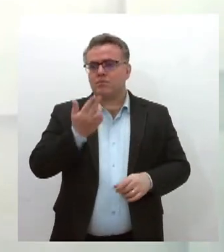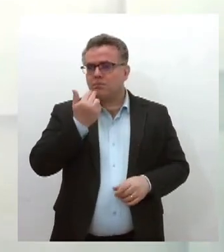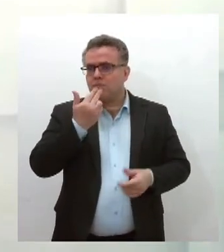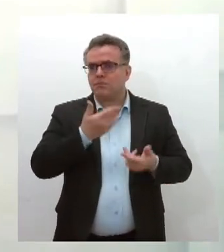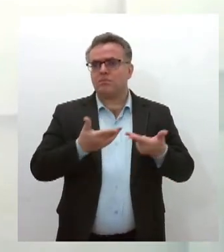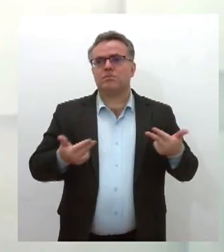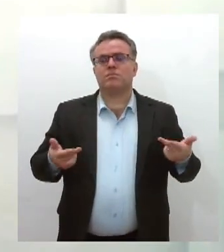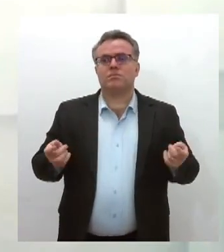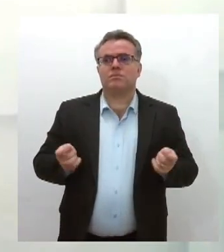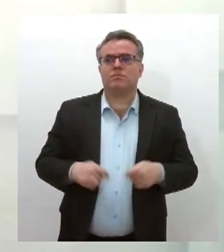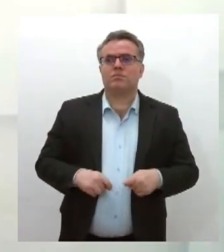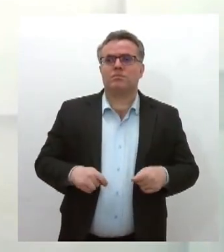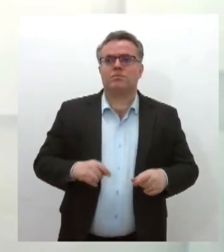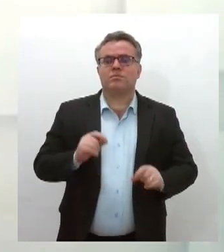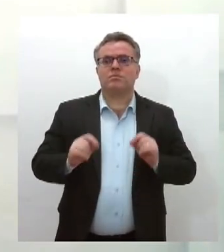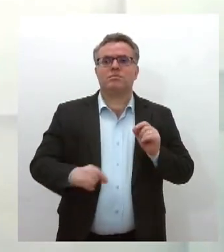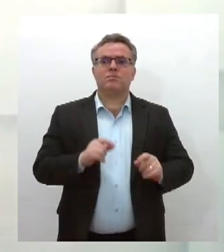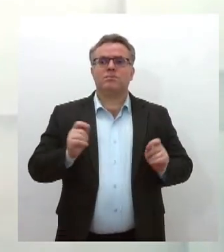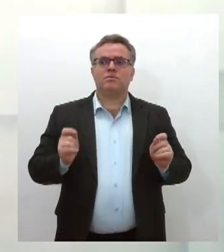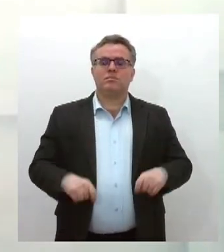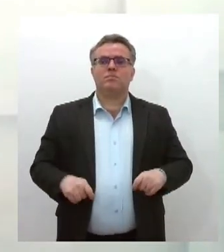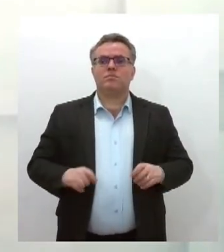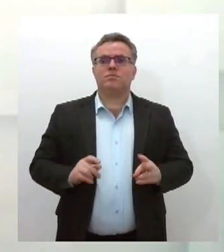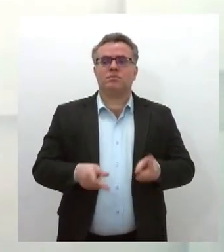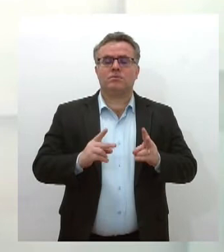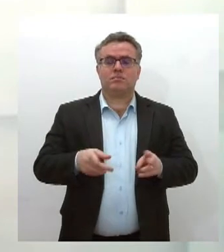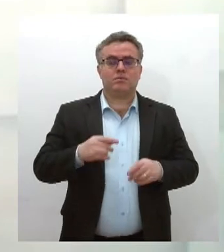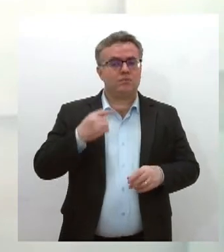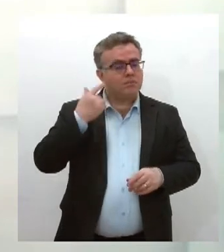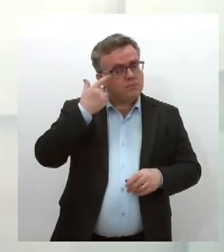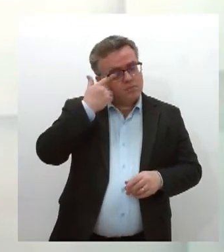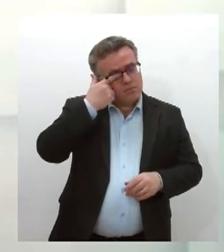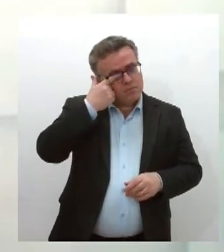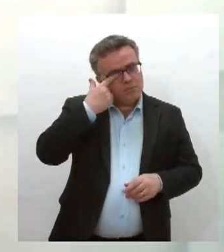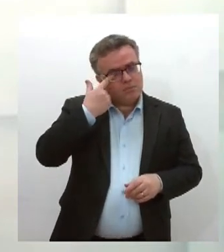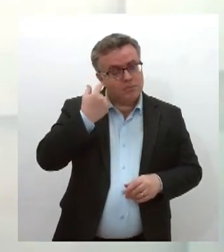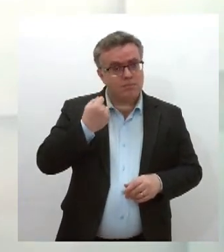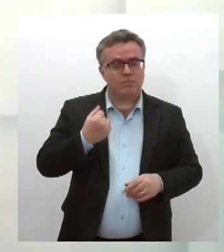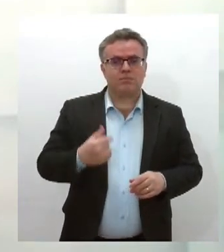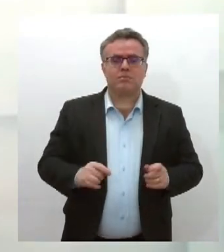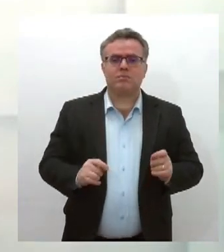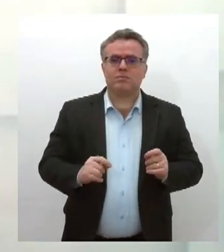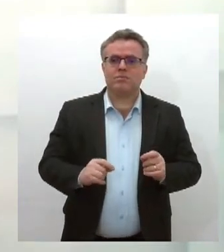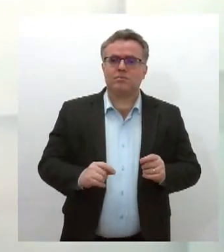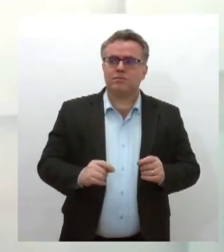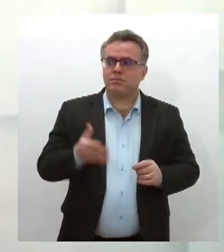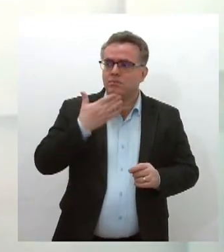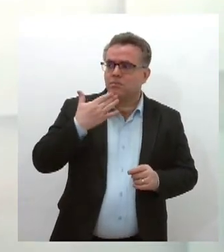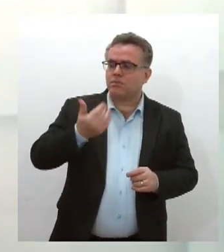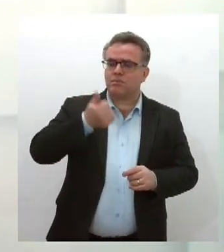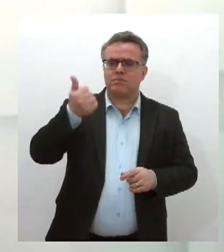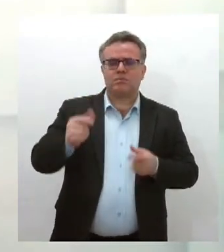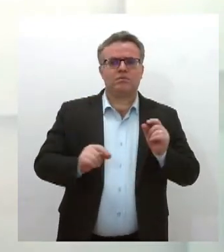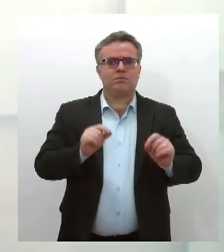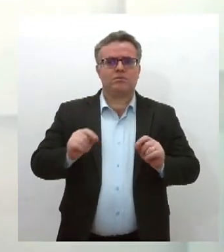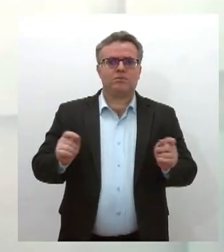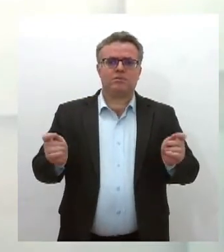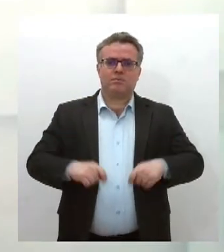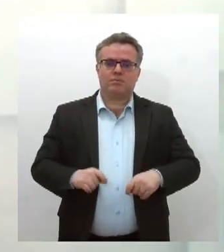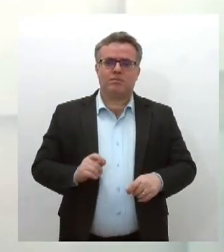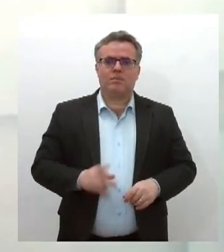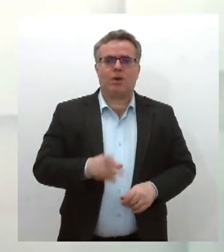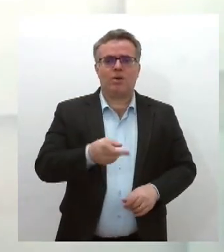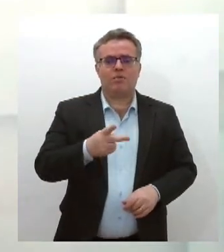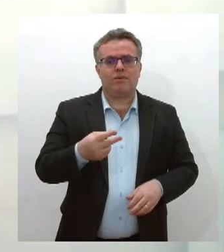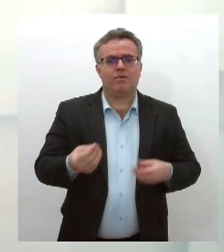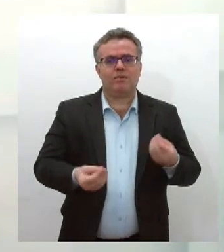lei ela é muito importante e vale lembrar que, além da melhoria do condicionamento físico, a atividade física